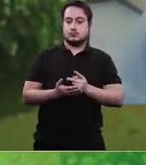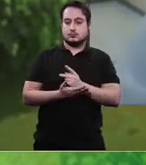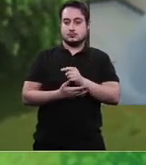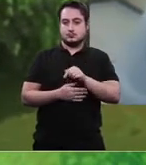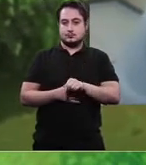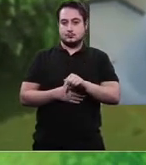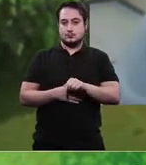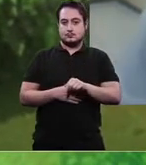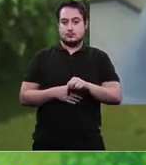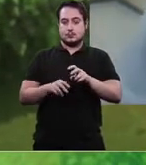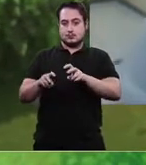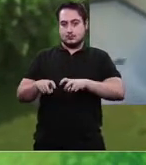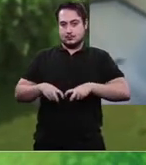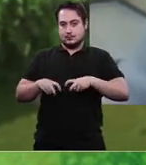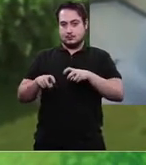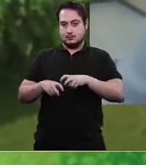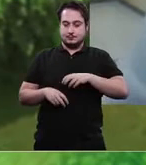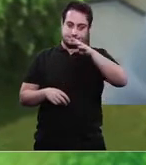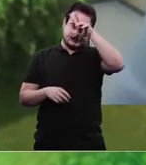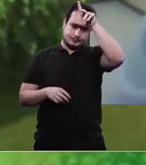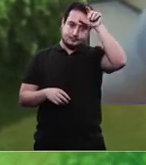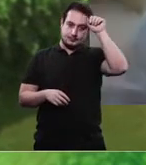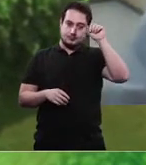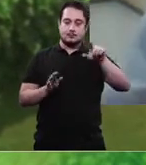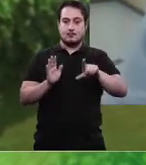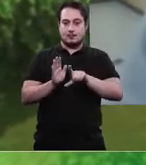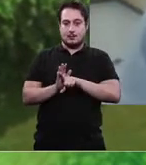agricultura da Amazônia